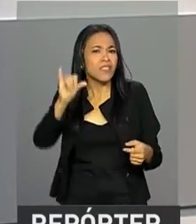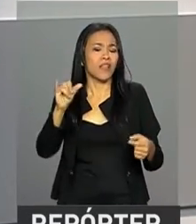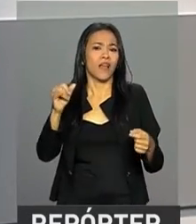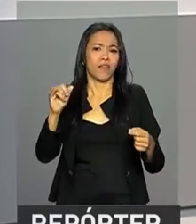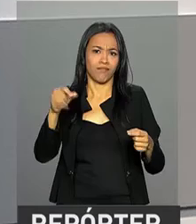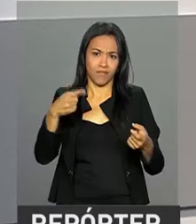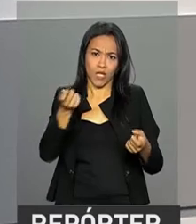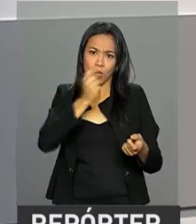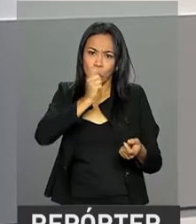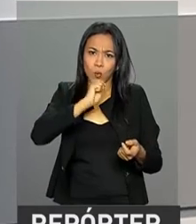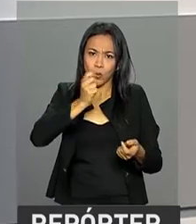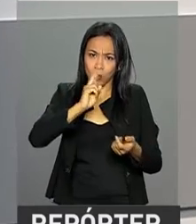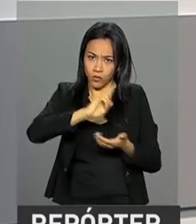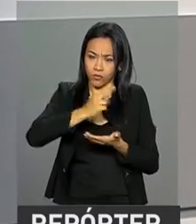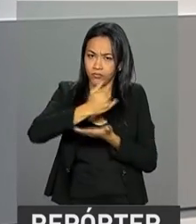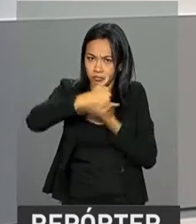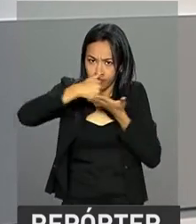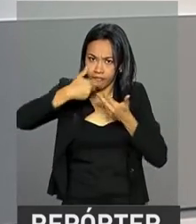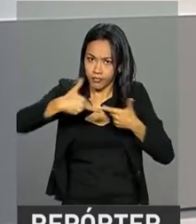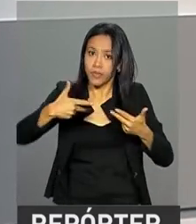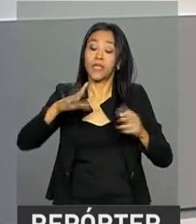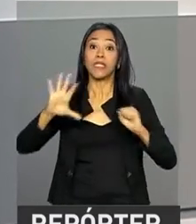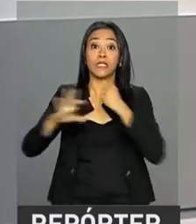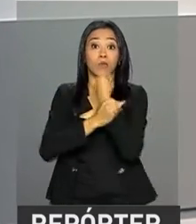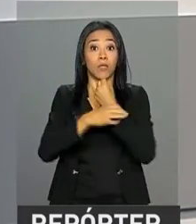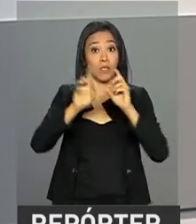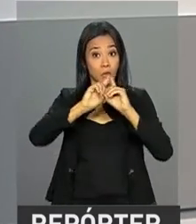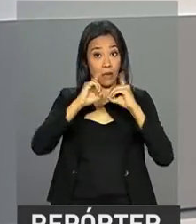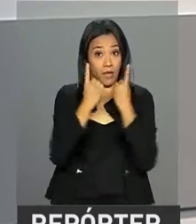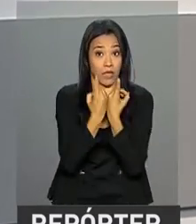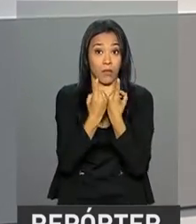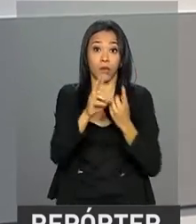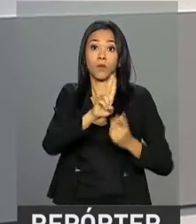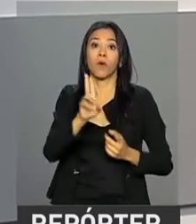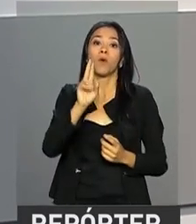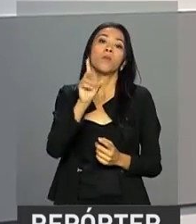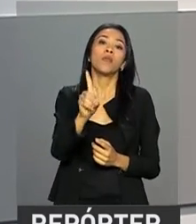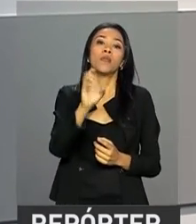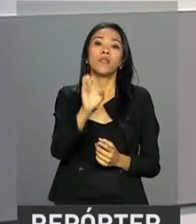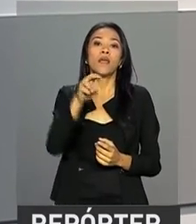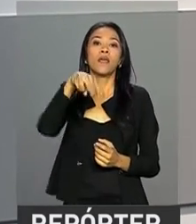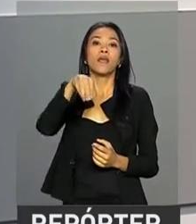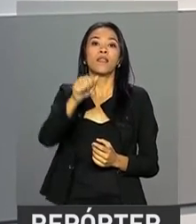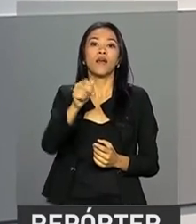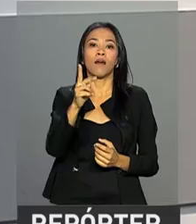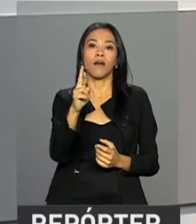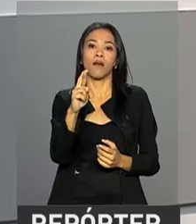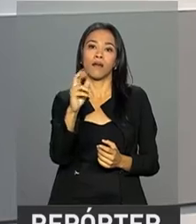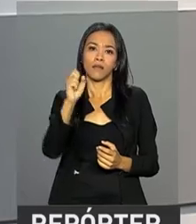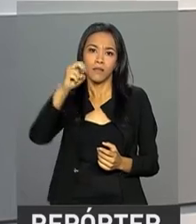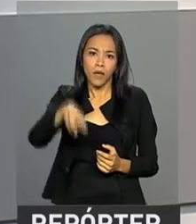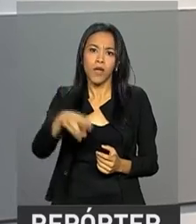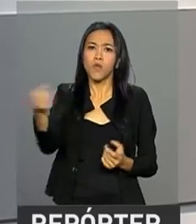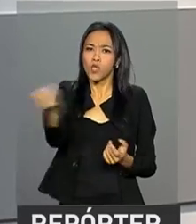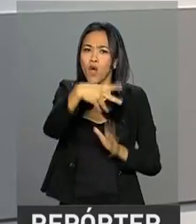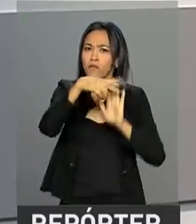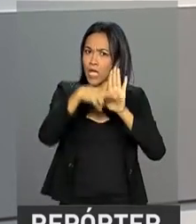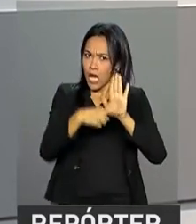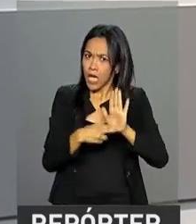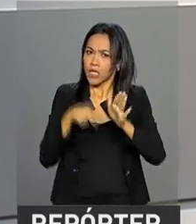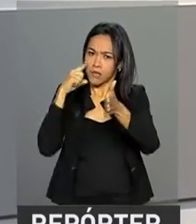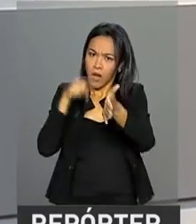segurança nas estradas o departamento nacional de trânsito denatran lançou novas regras para os exames que detectam essas substâncias